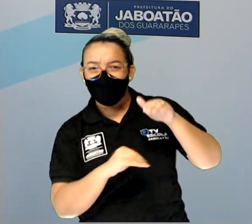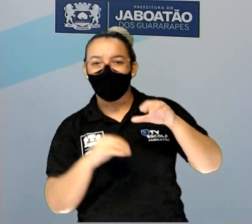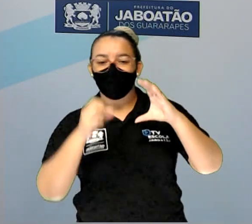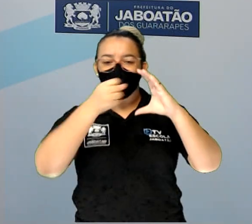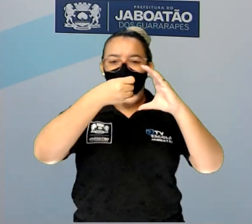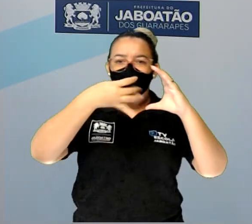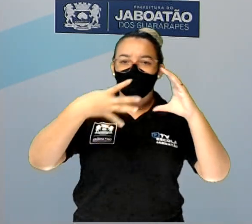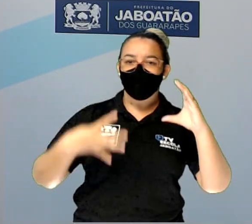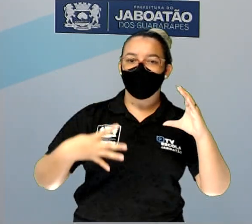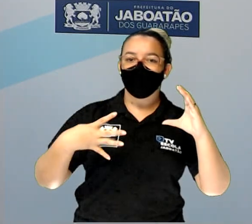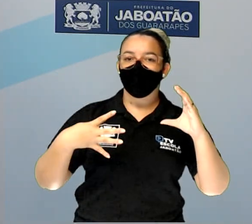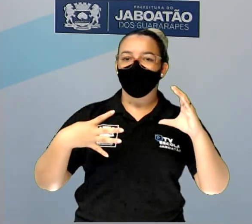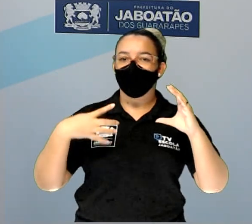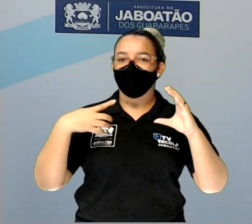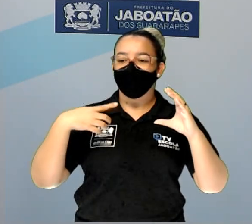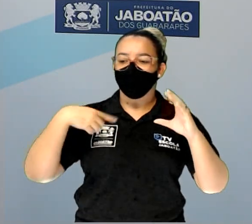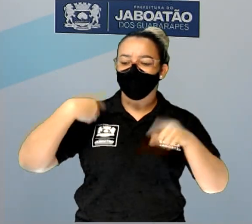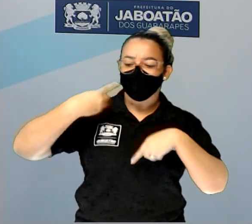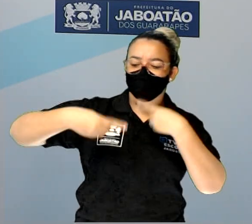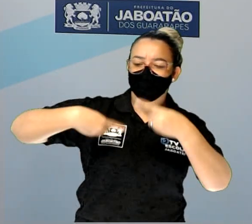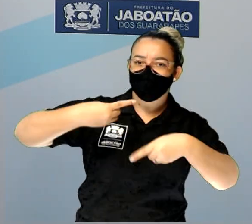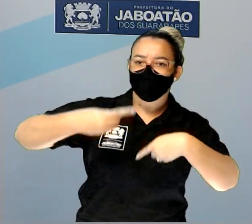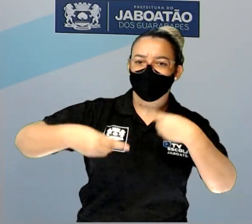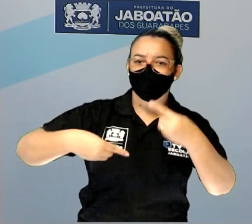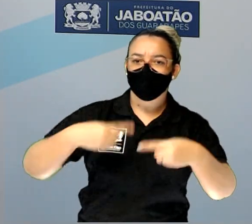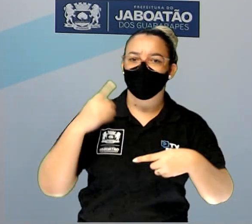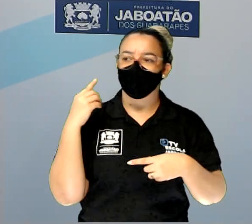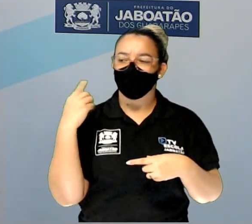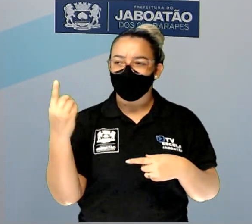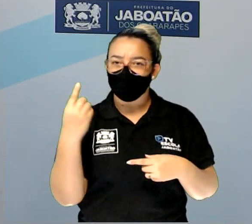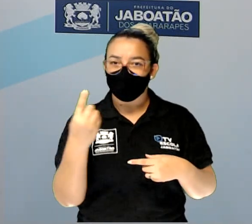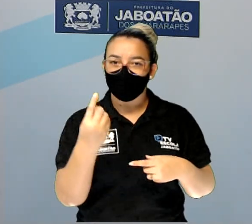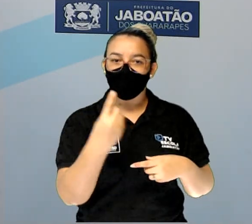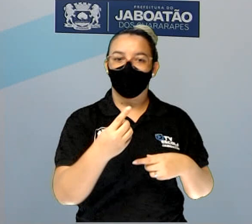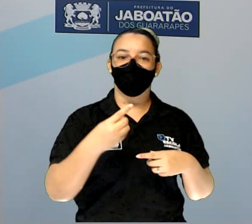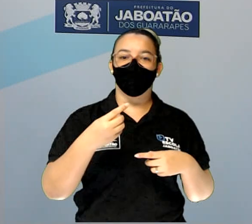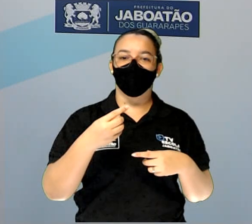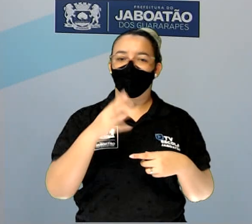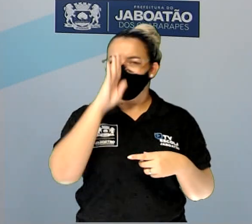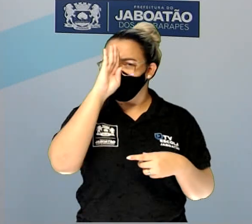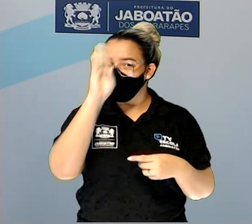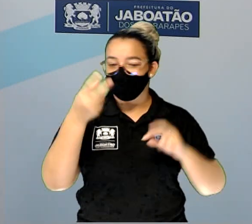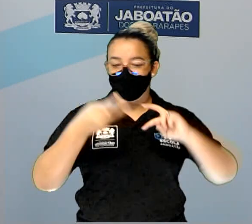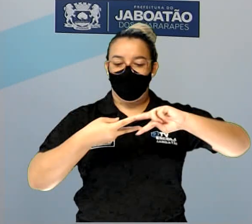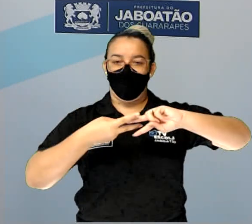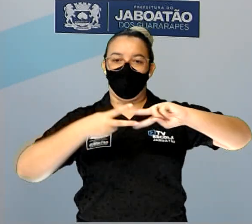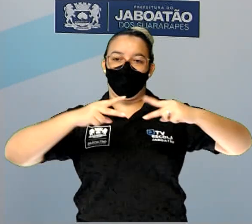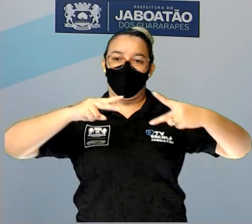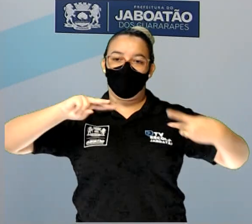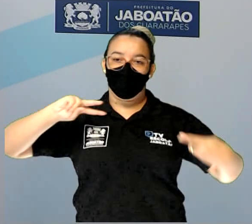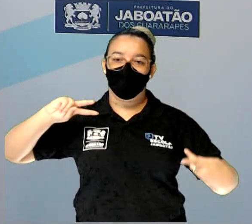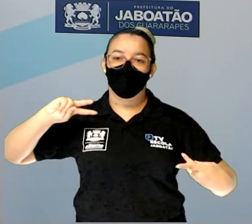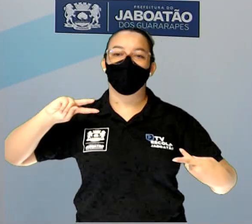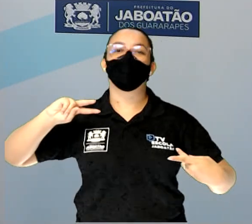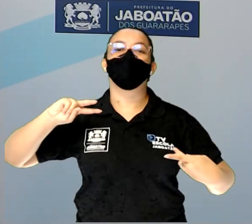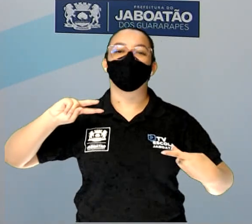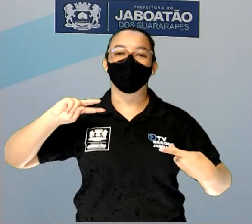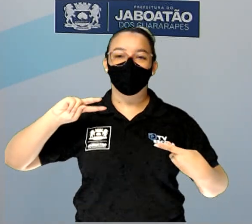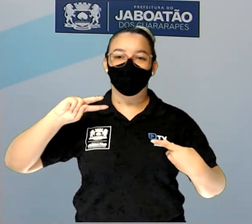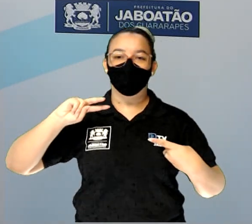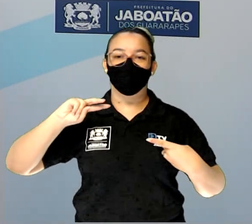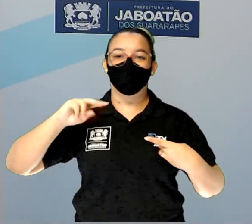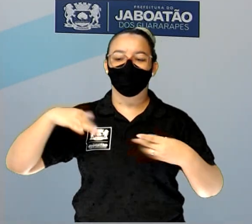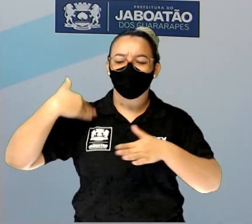características hereditárias, certo? Principalmente o DNA, que vai guardar aquela característica que vai passar para a próxima